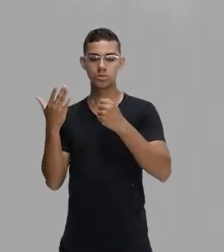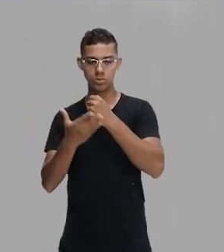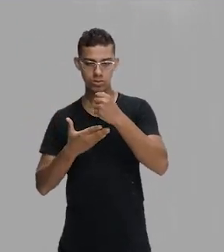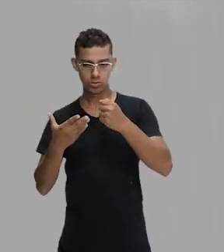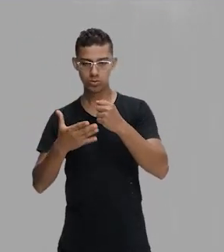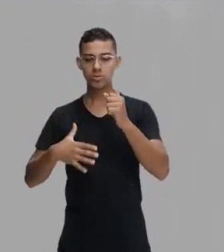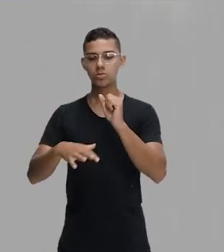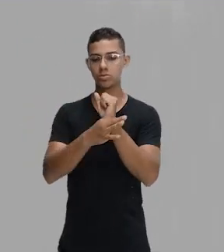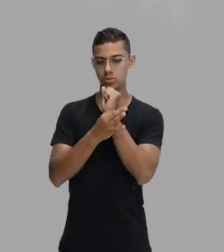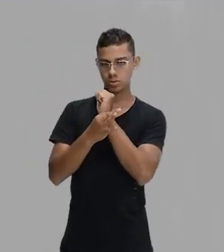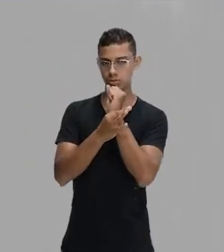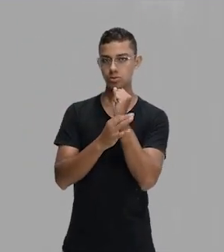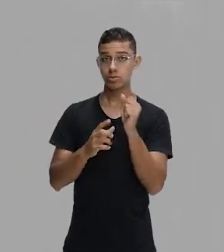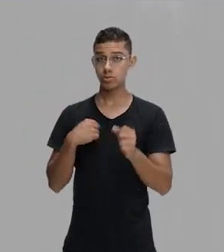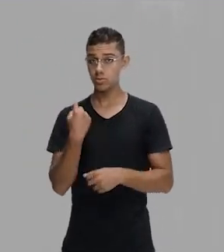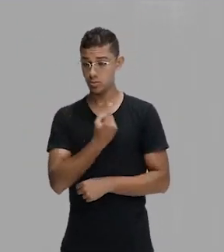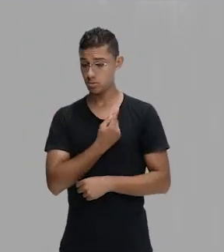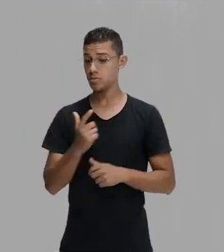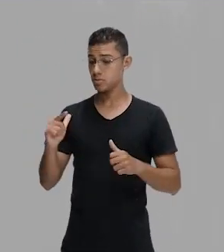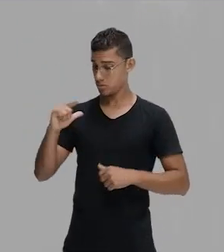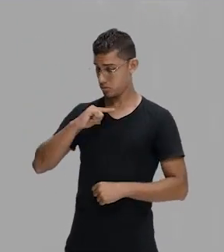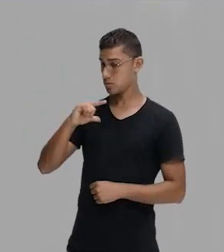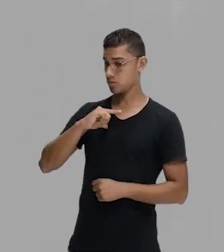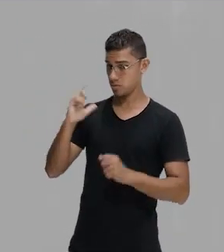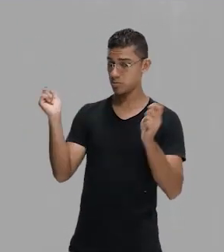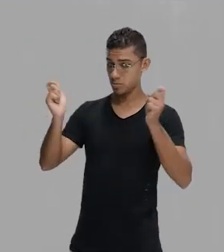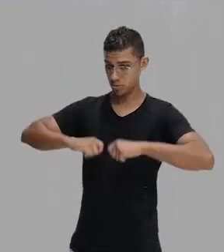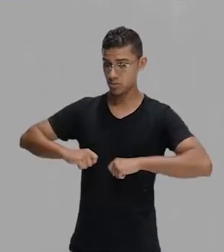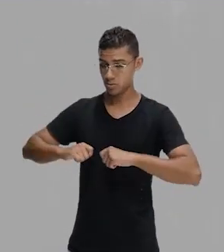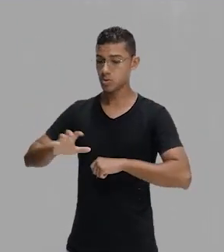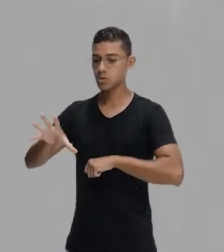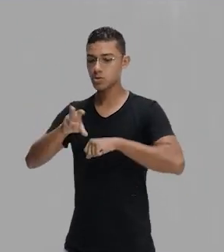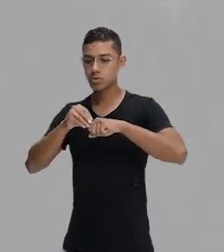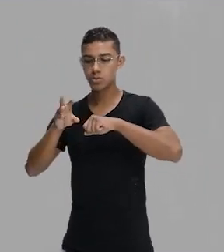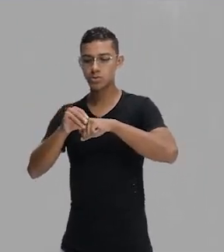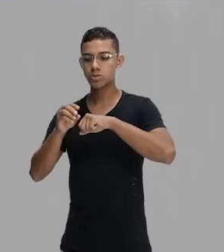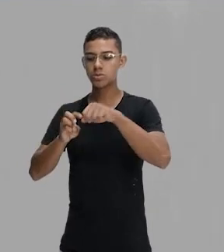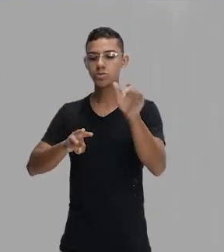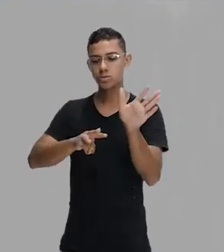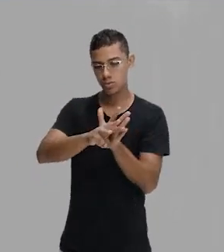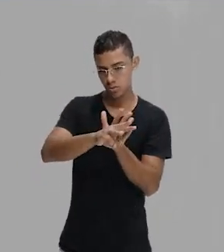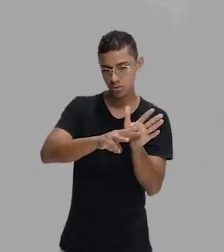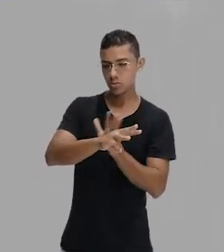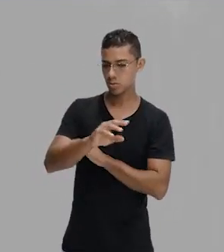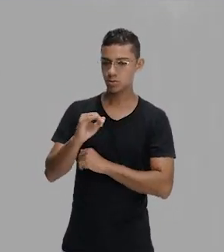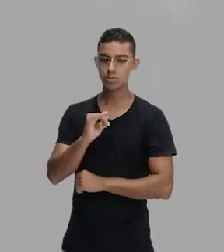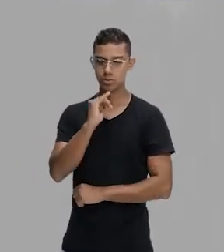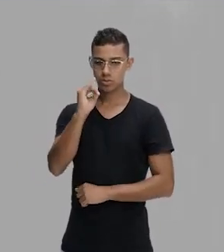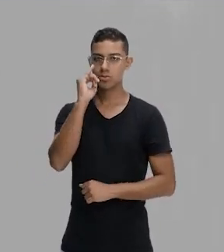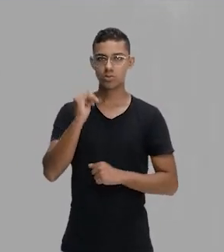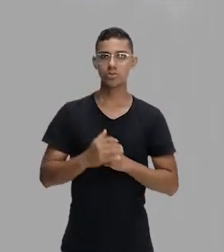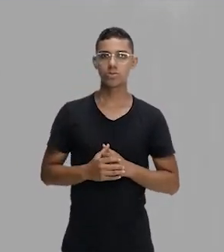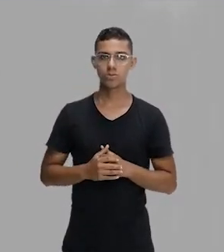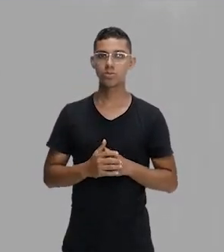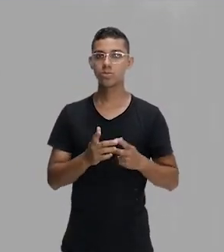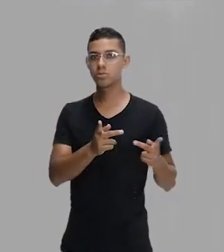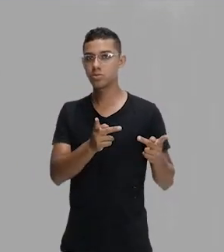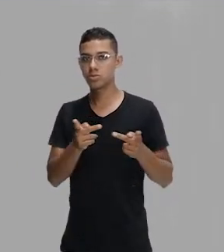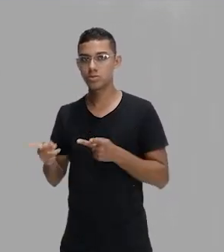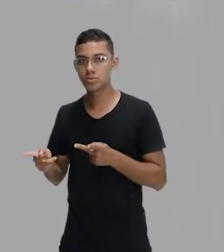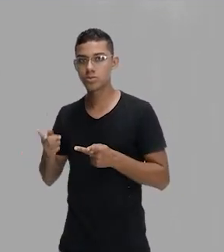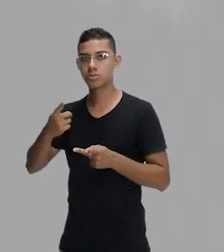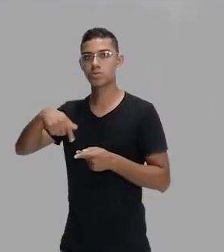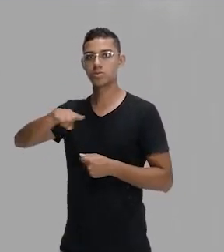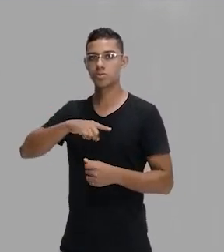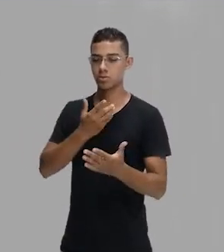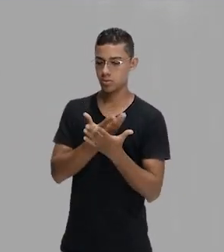segura. Para que nós tenhamos uma base segura para o conhecimento, o método ele é fundamental. Então, eu te convido a dar uma